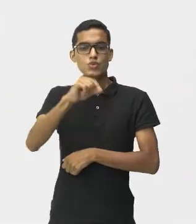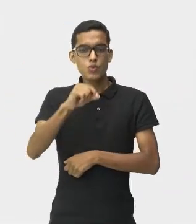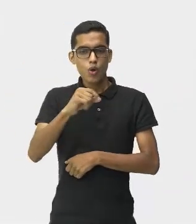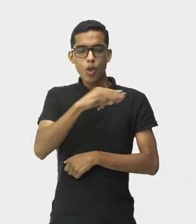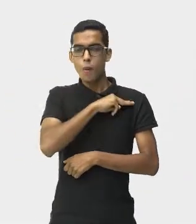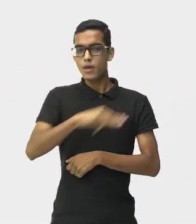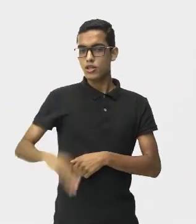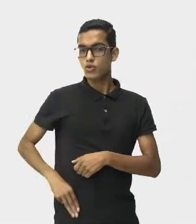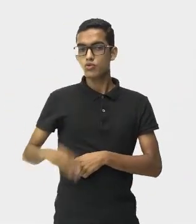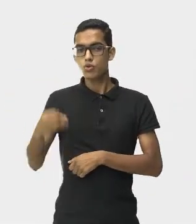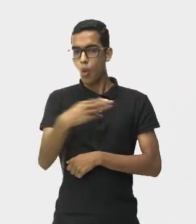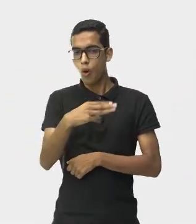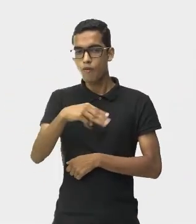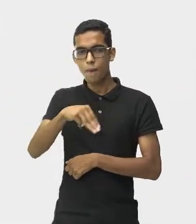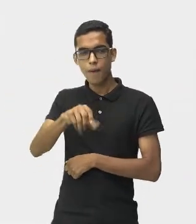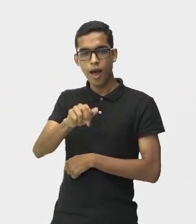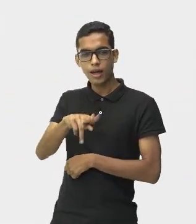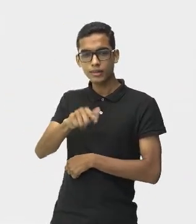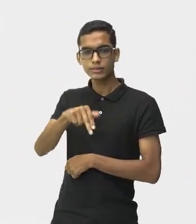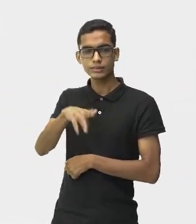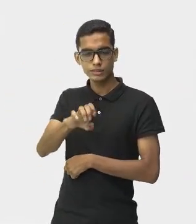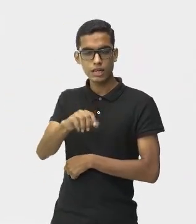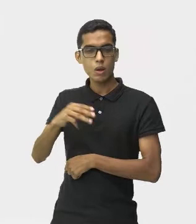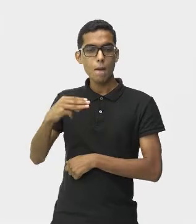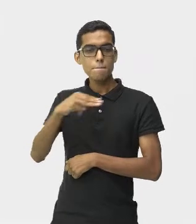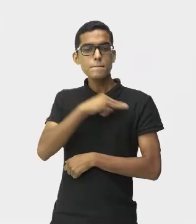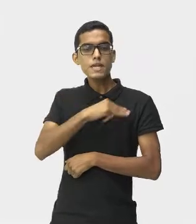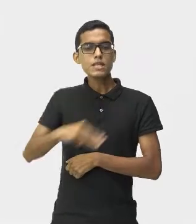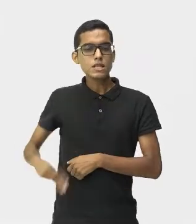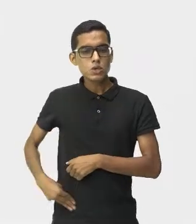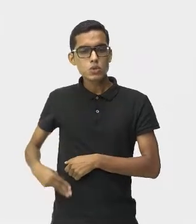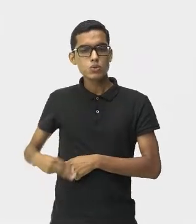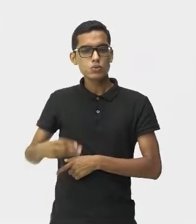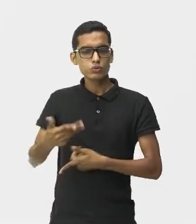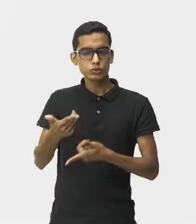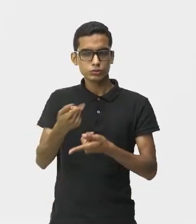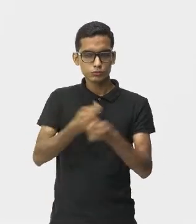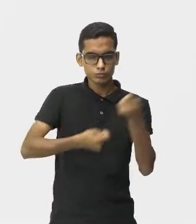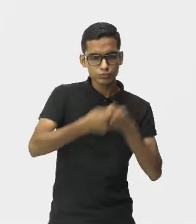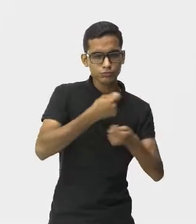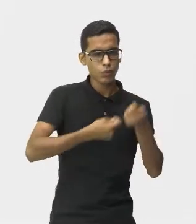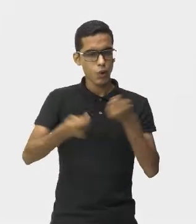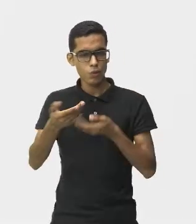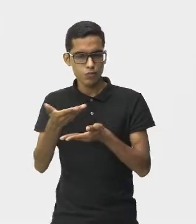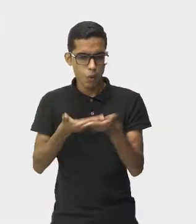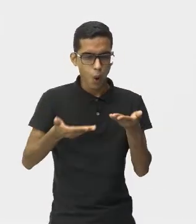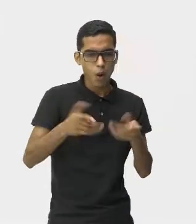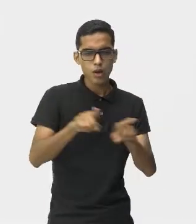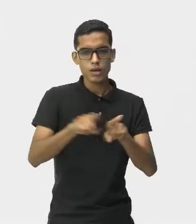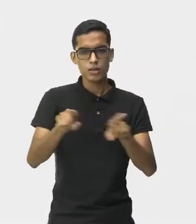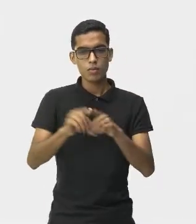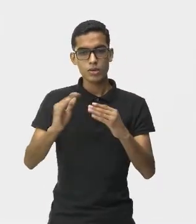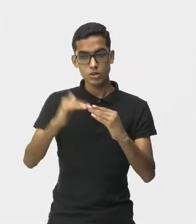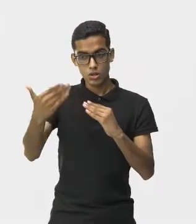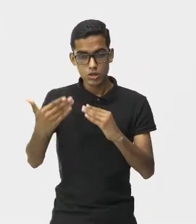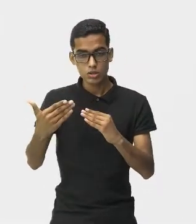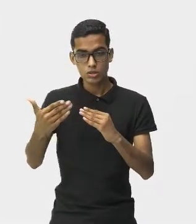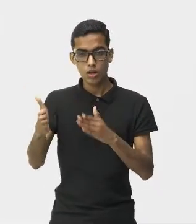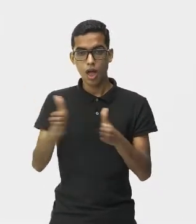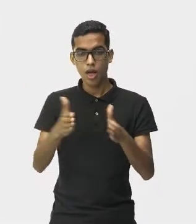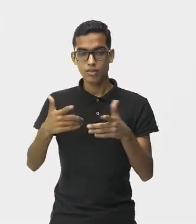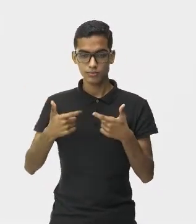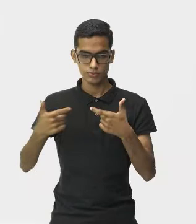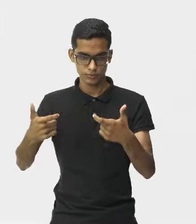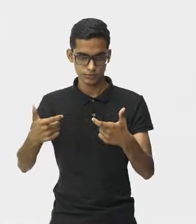Pombal, que começou uma série de reformas que ficaram conhecidas como reformas pombalinas. Pombal era um homem culto